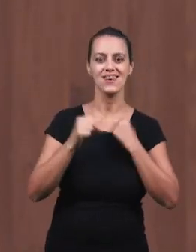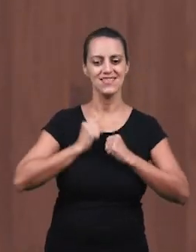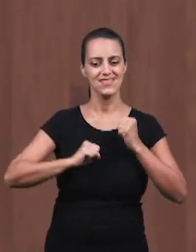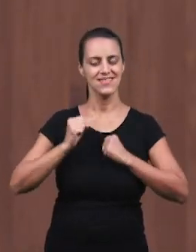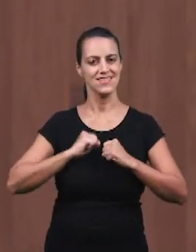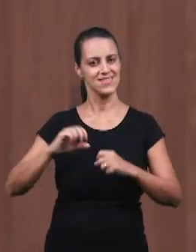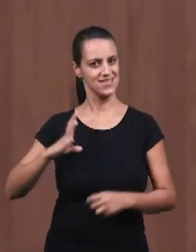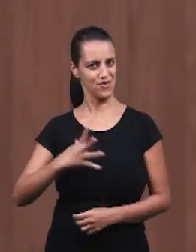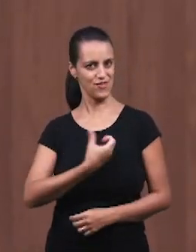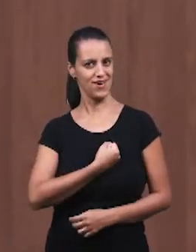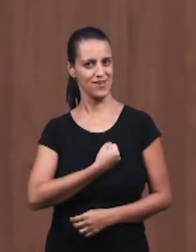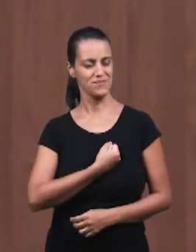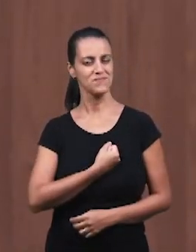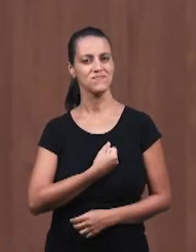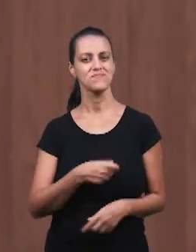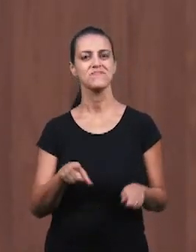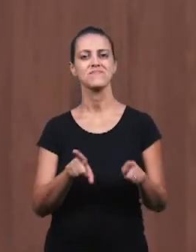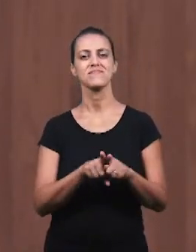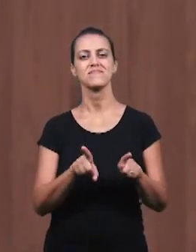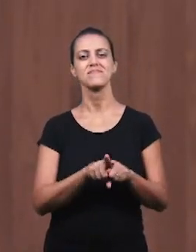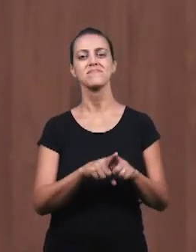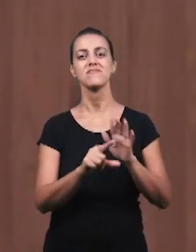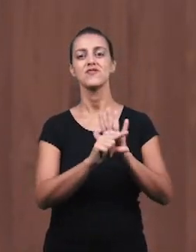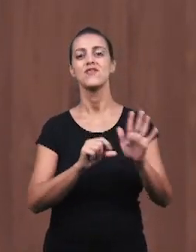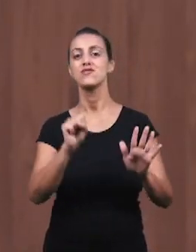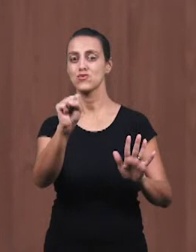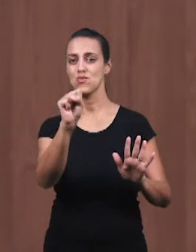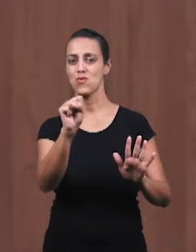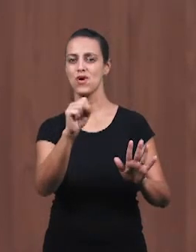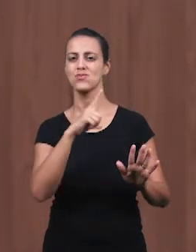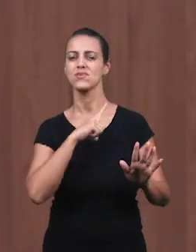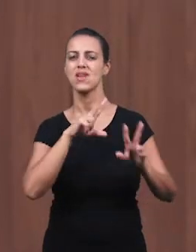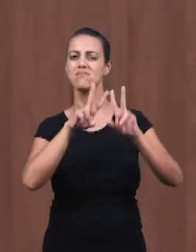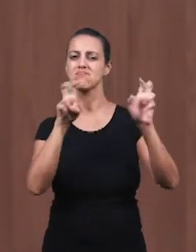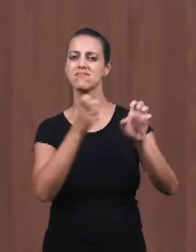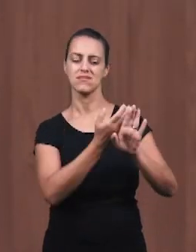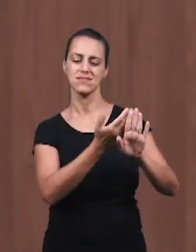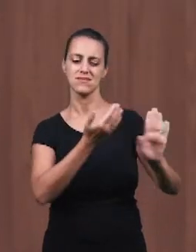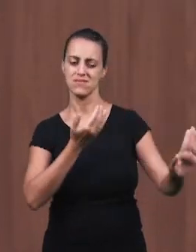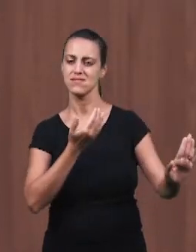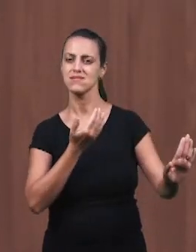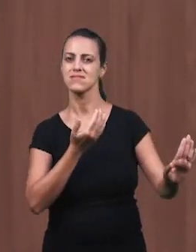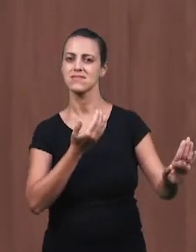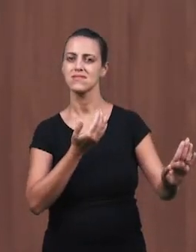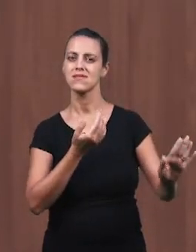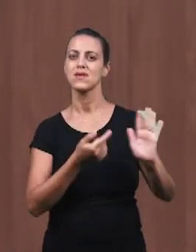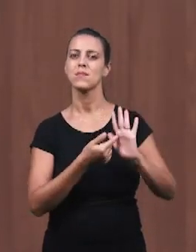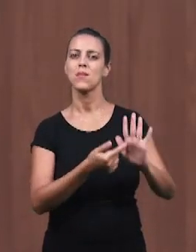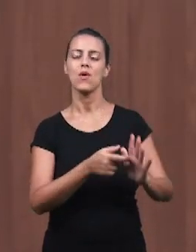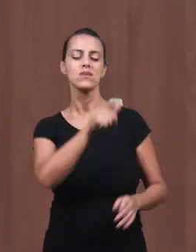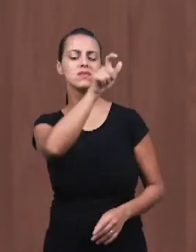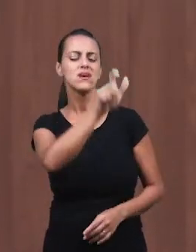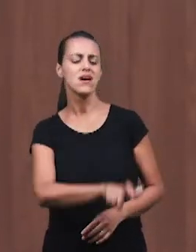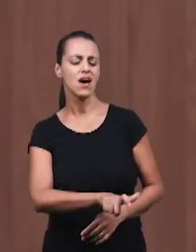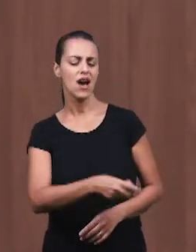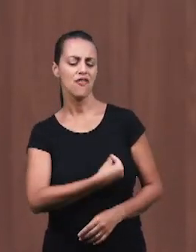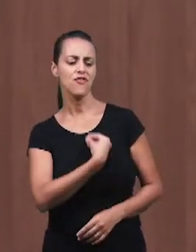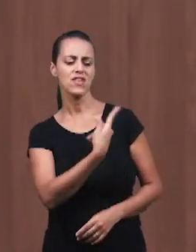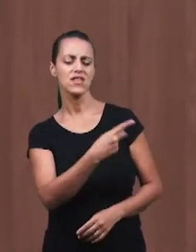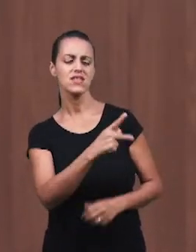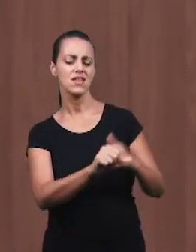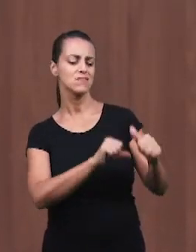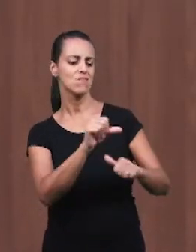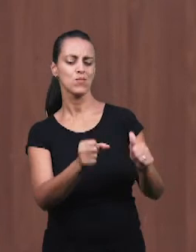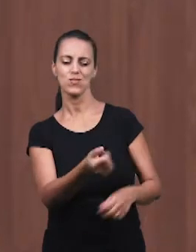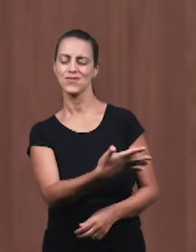pela sua salvação. E a santificação, no verso 8, a irmã falando da transformação da vida de Zaqueu. Muito